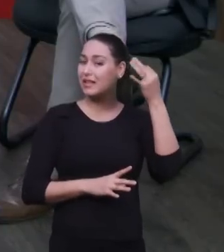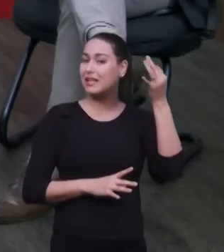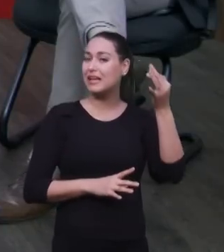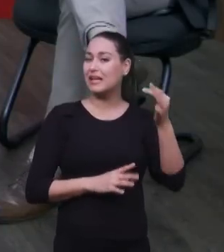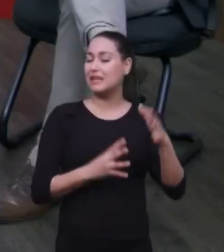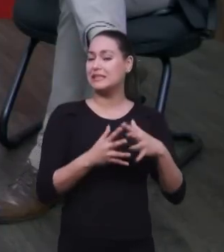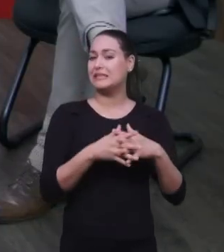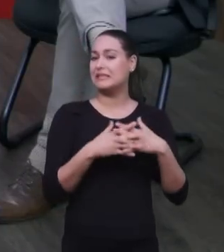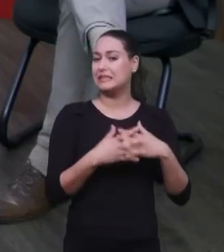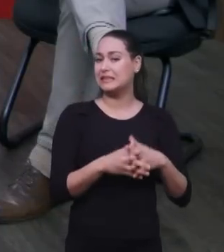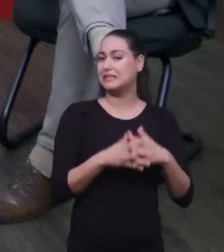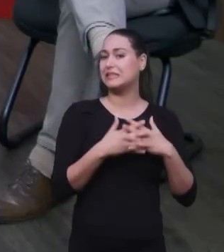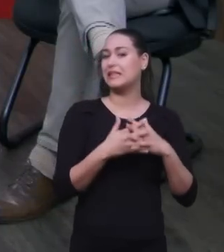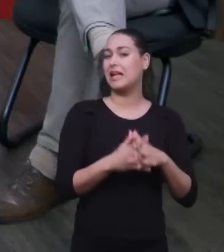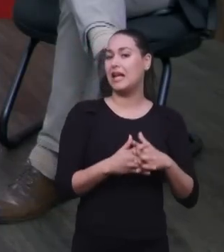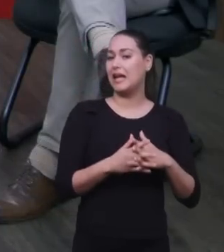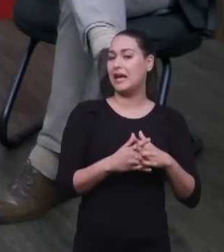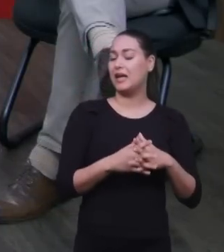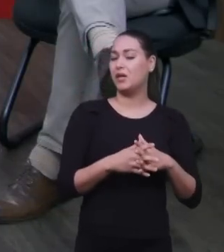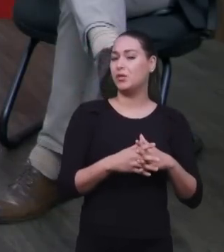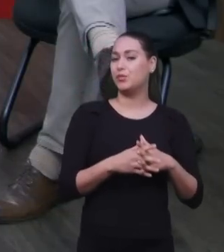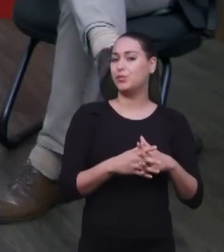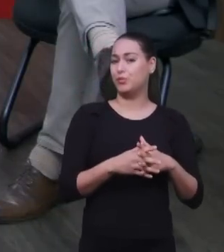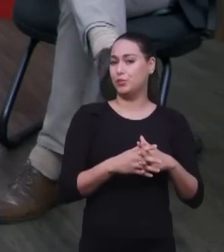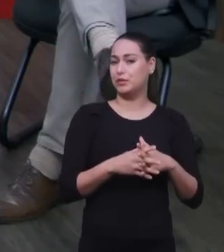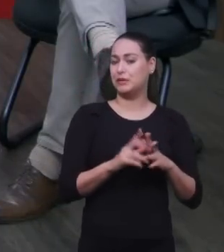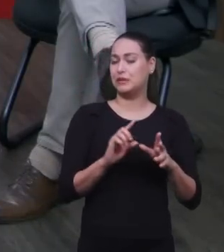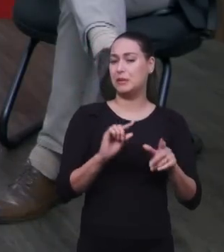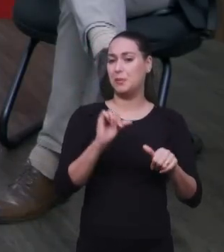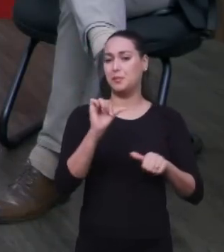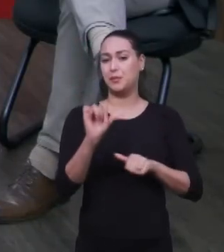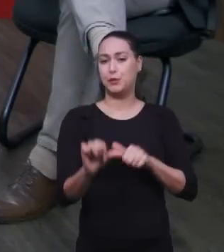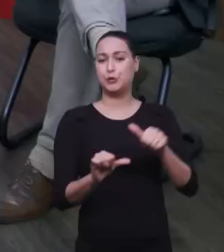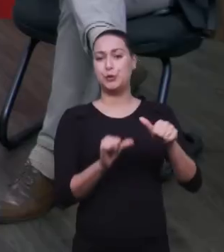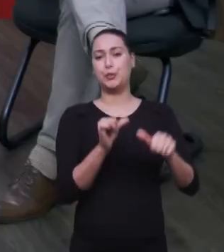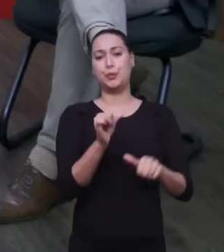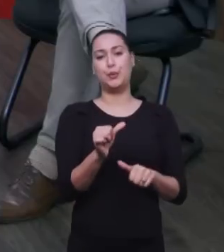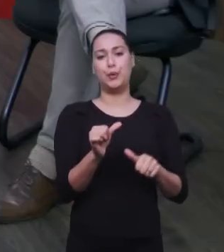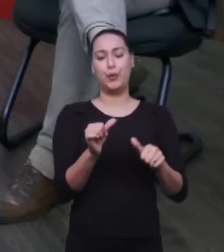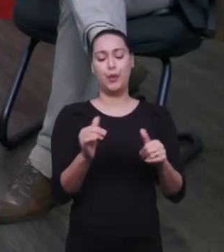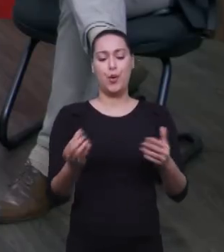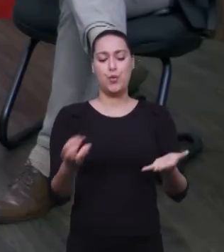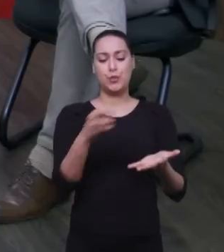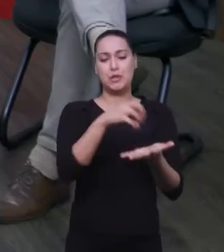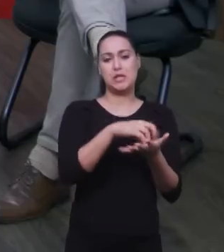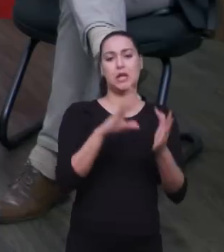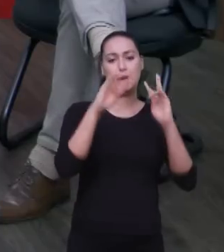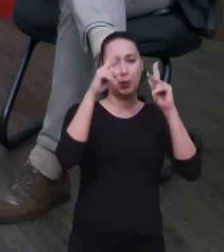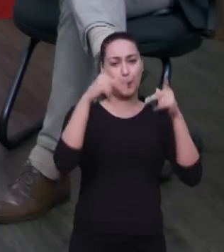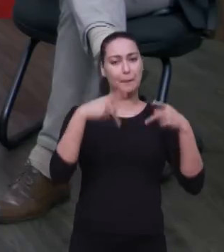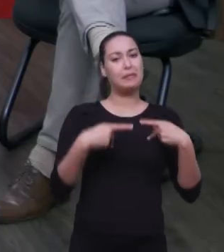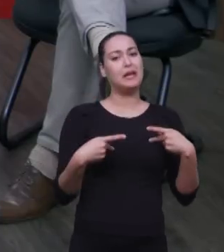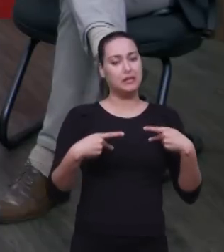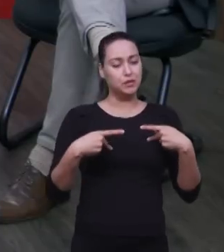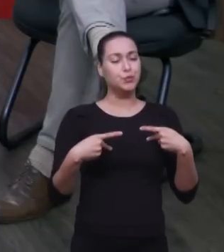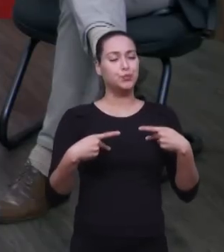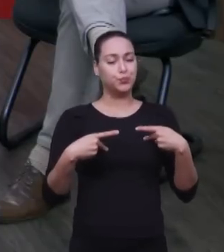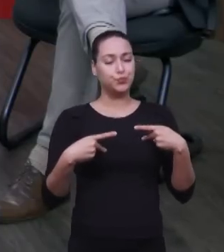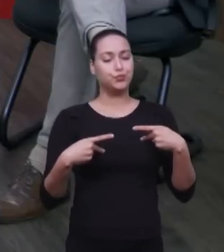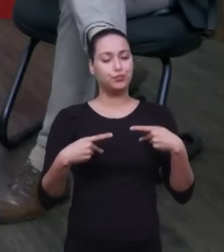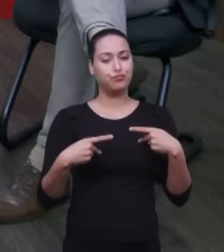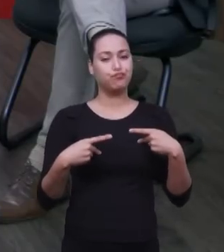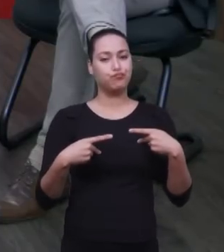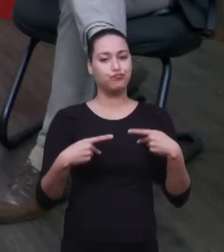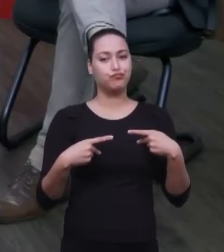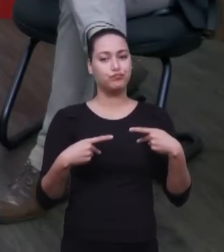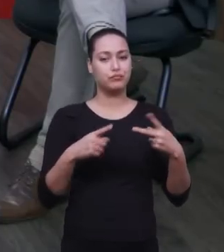a respeito de Deus, que era um Deus cosmológico, depois ele passou a ser antropológico. Então eles tinham esse